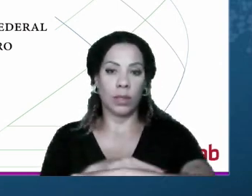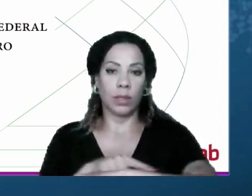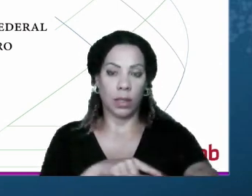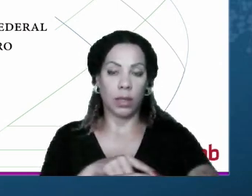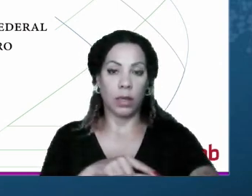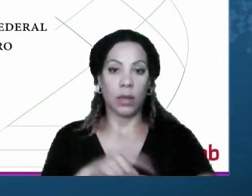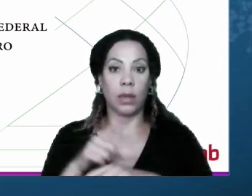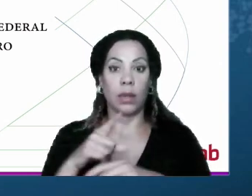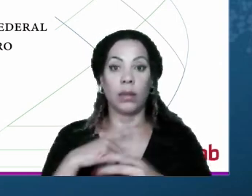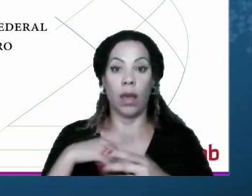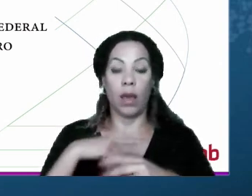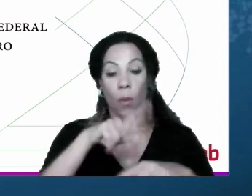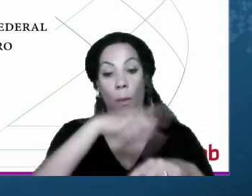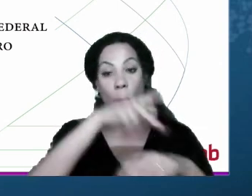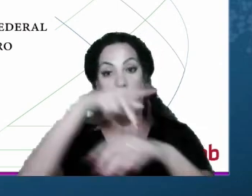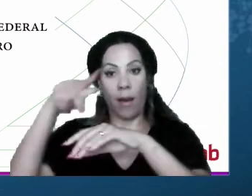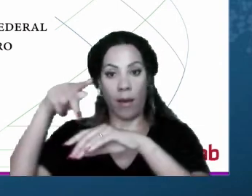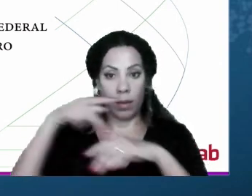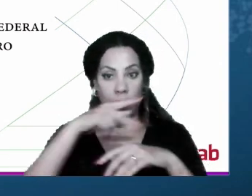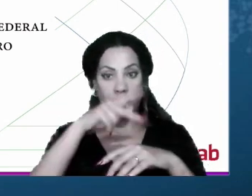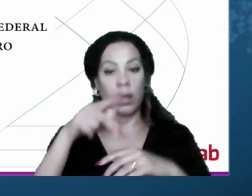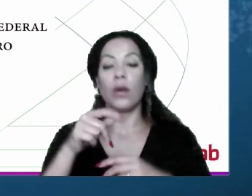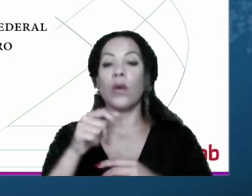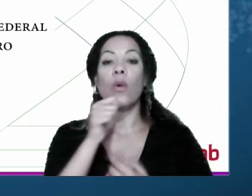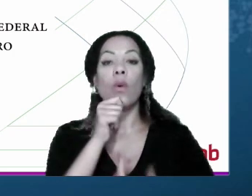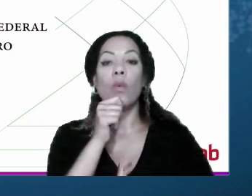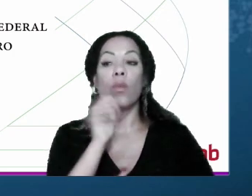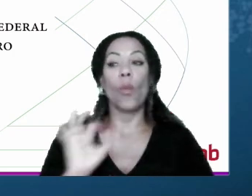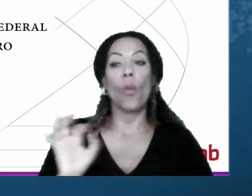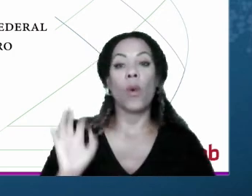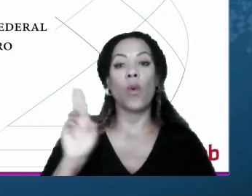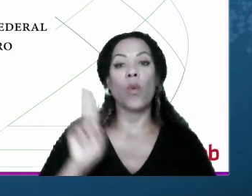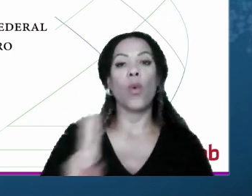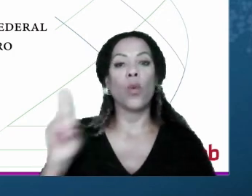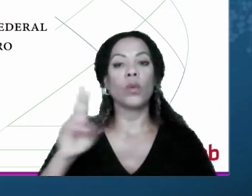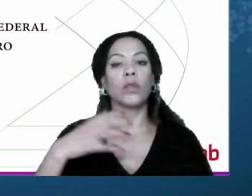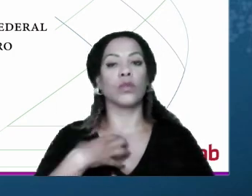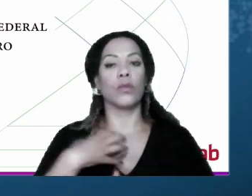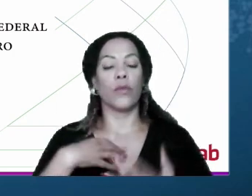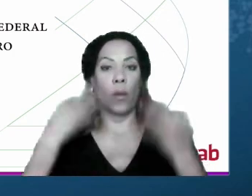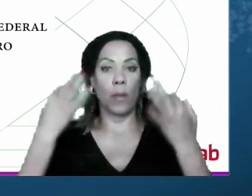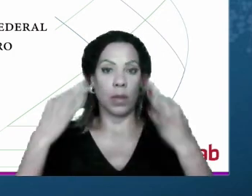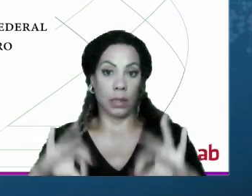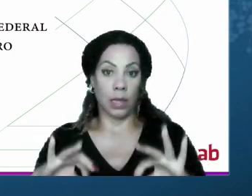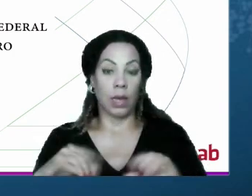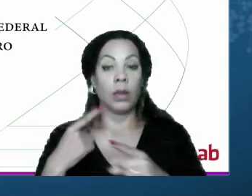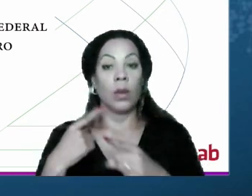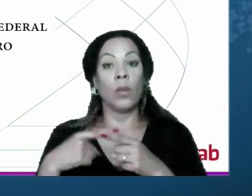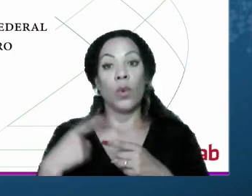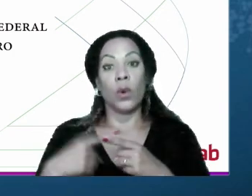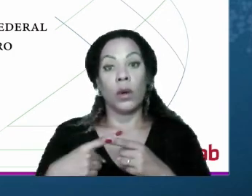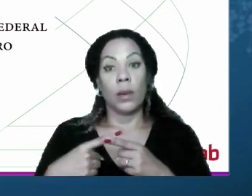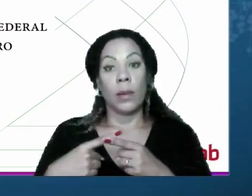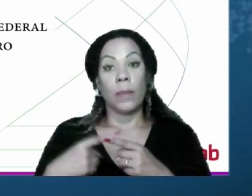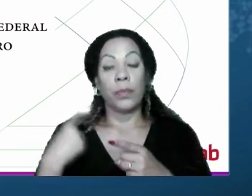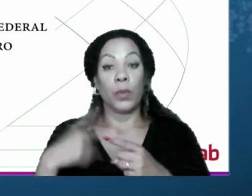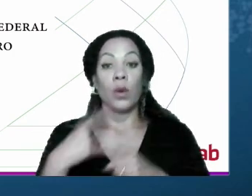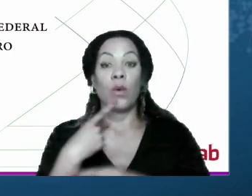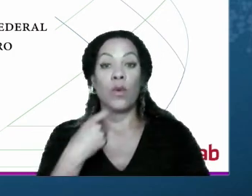distribuídos ao redor do país, que não estão sendo usados da forma correta, porque o